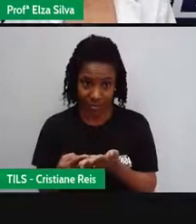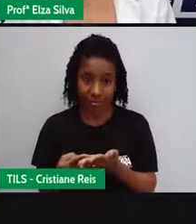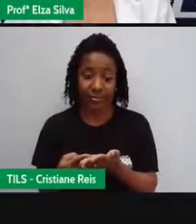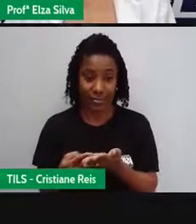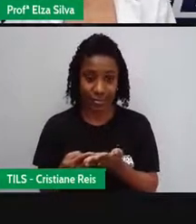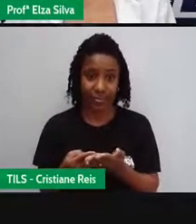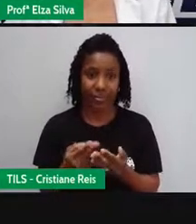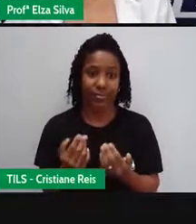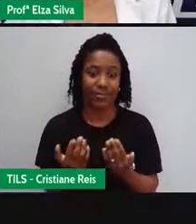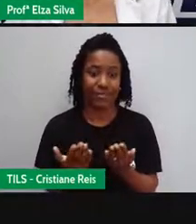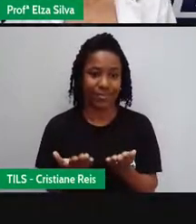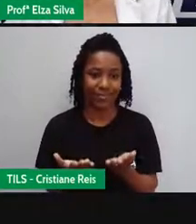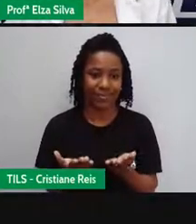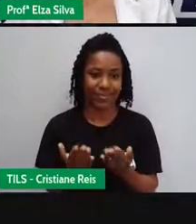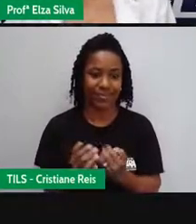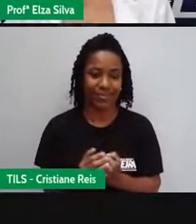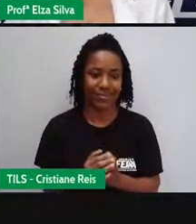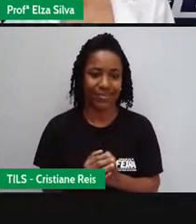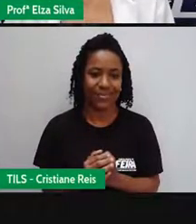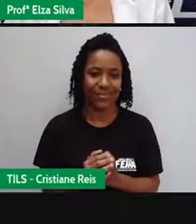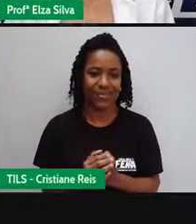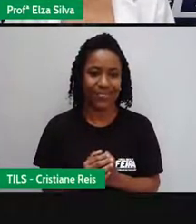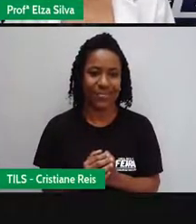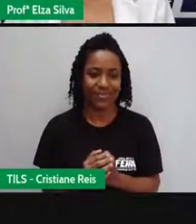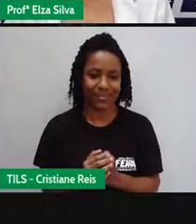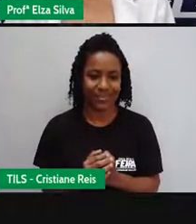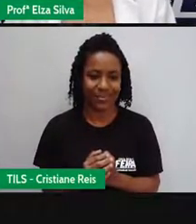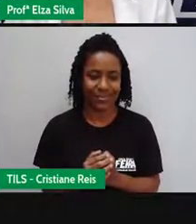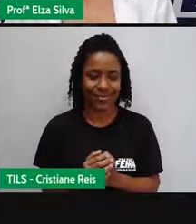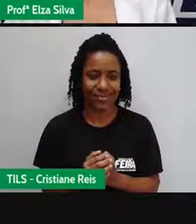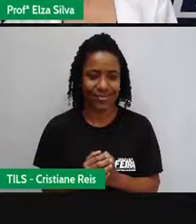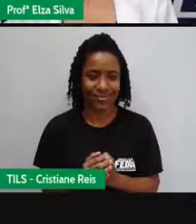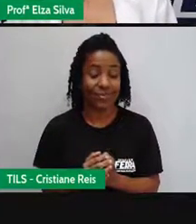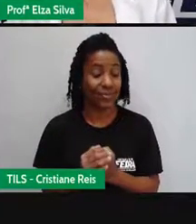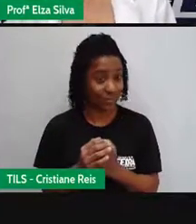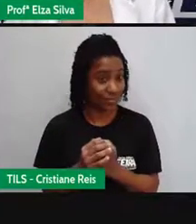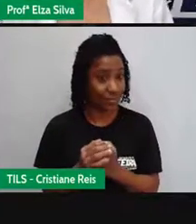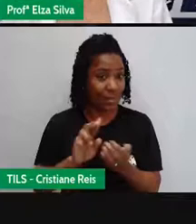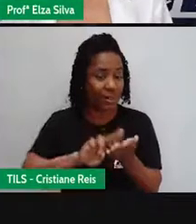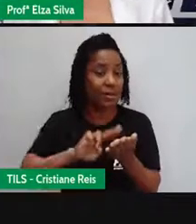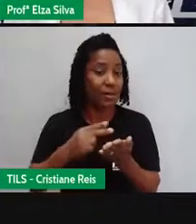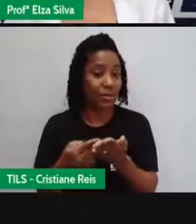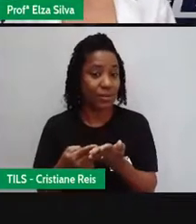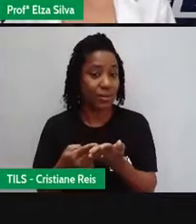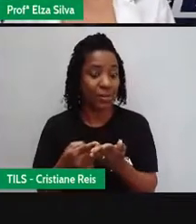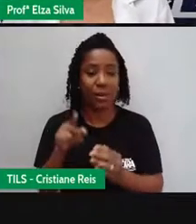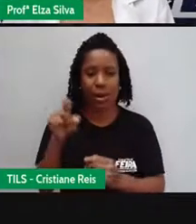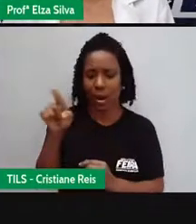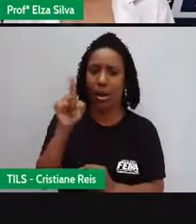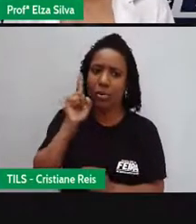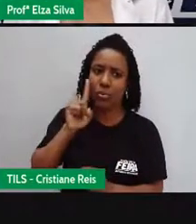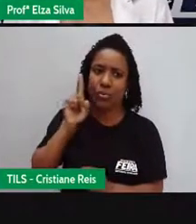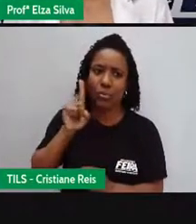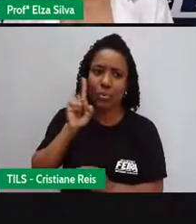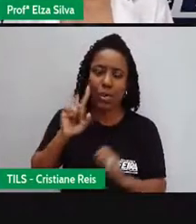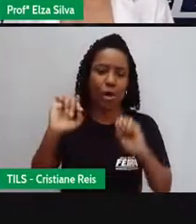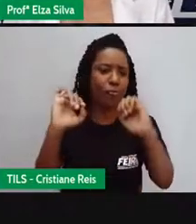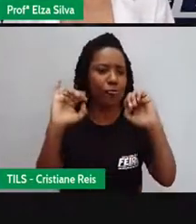race, swim activities, and tug of war games. Então, uma outra forma dos americanos celebrarem este